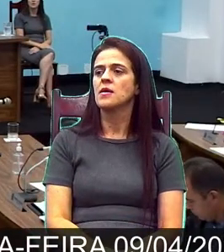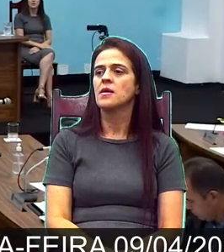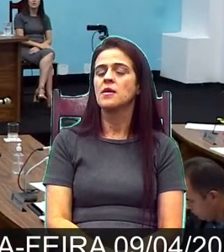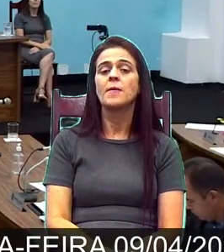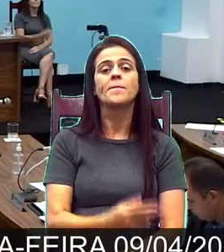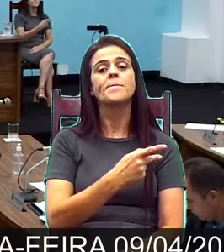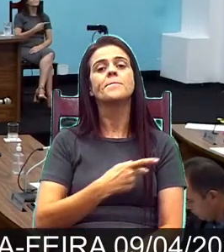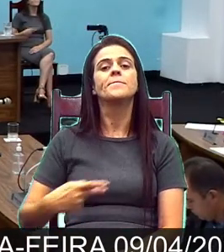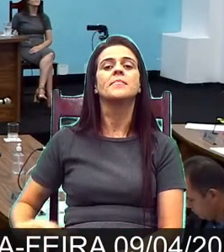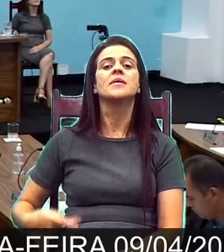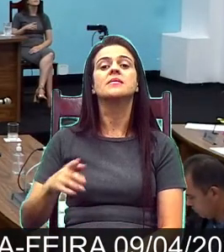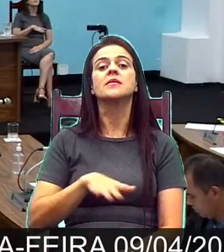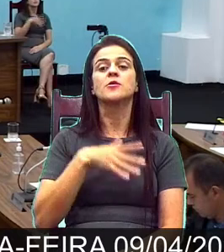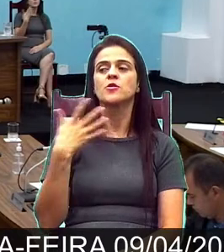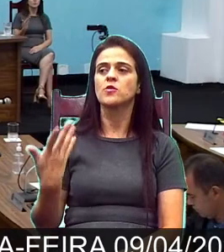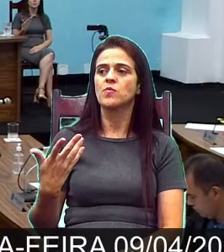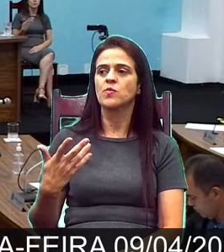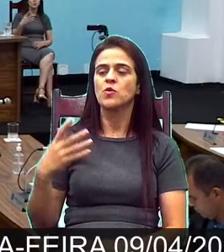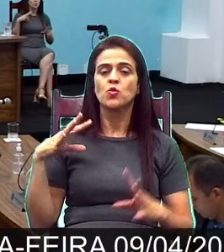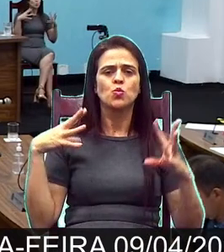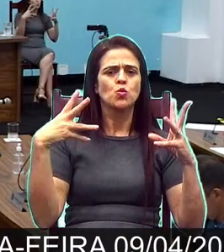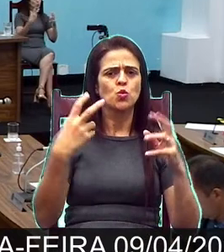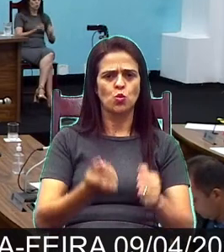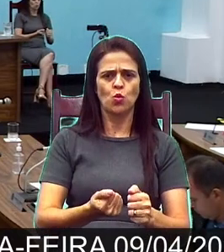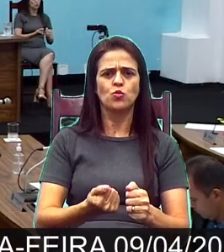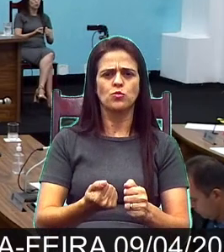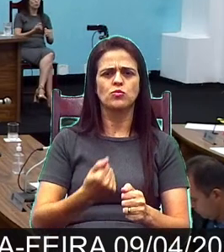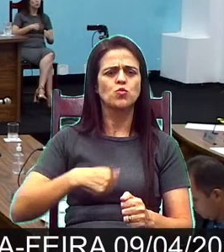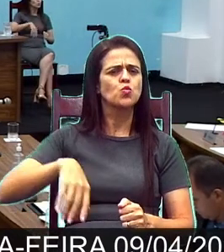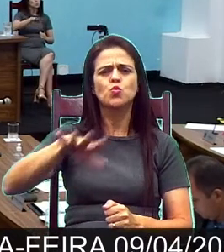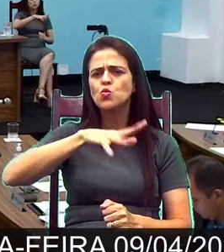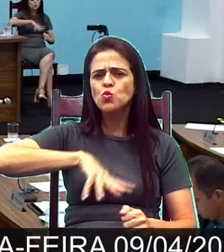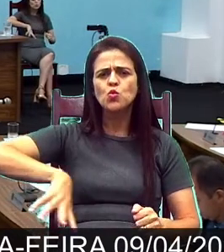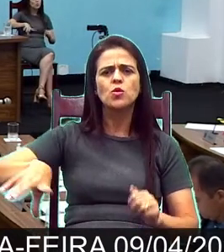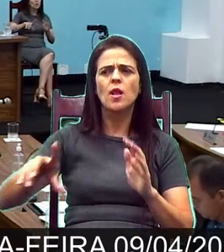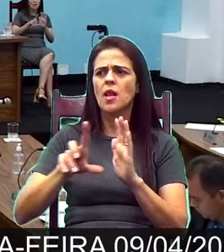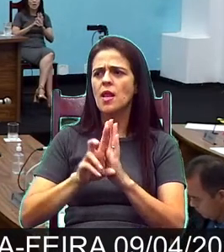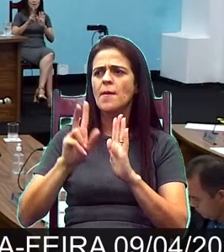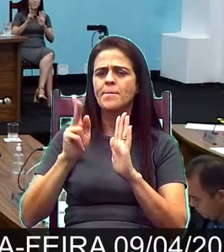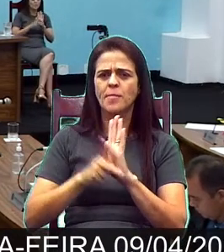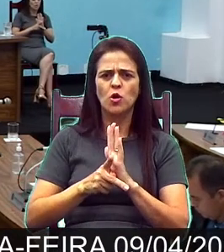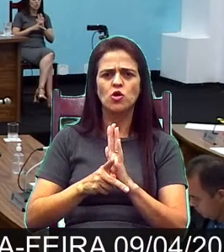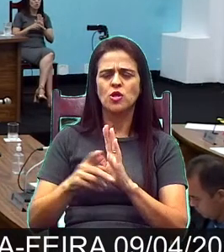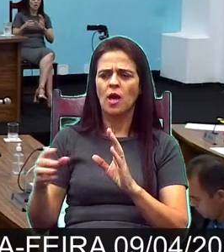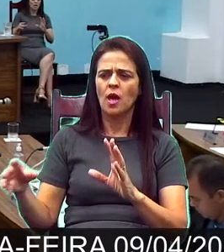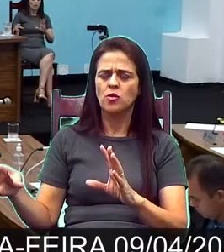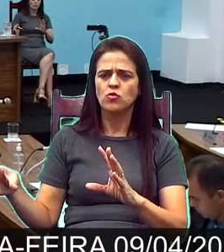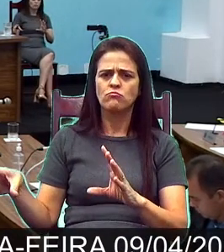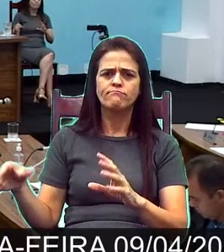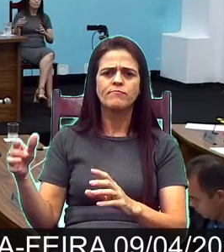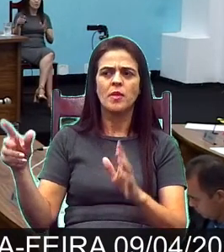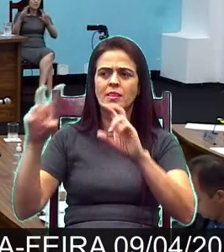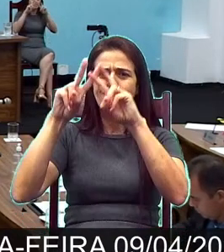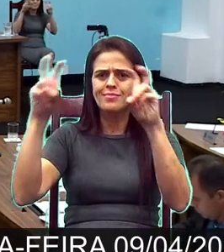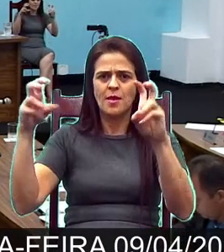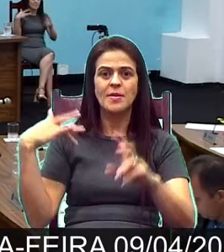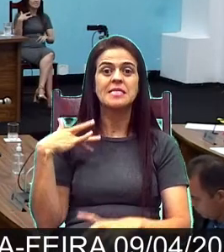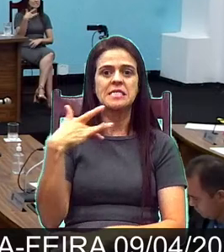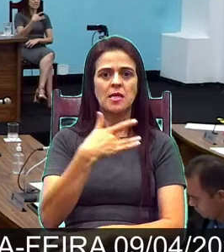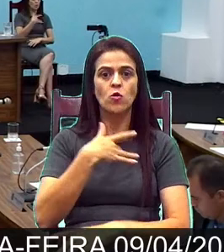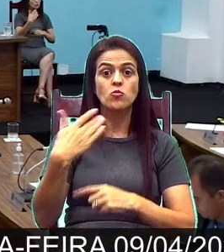Senhor presidente, todos os projetos que são alusivos à saúde nessa